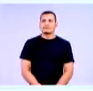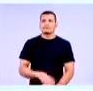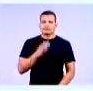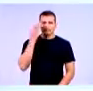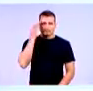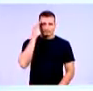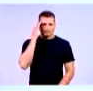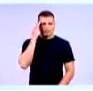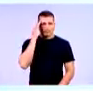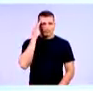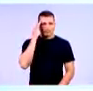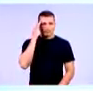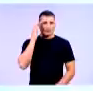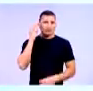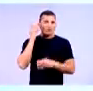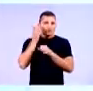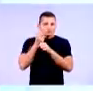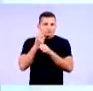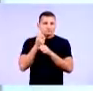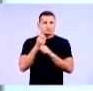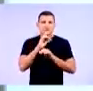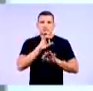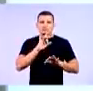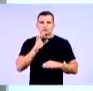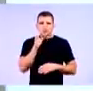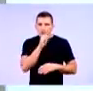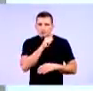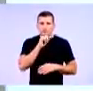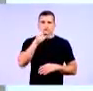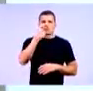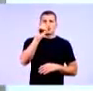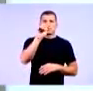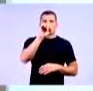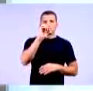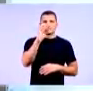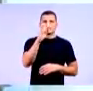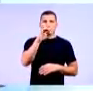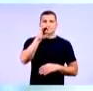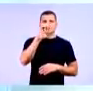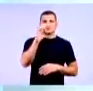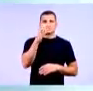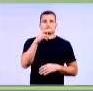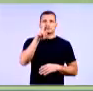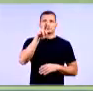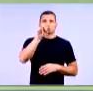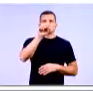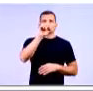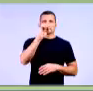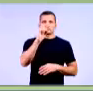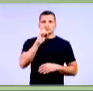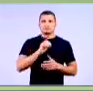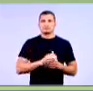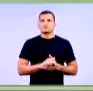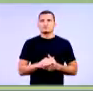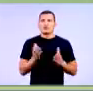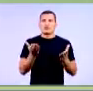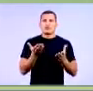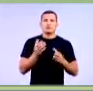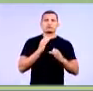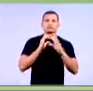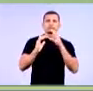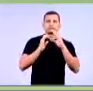entendido? Fizemos uma revisãozinha rápida do diagrama de caso de uso. Vamos então detalhar o tipo de comunicação, né, que ocorre.